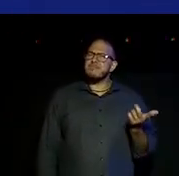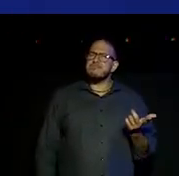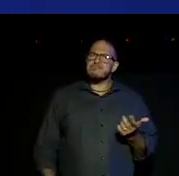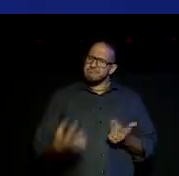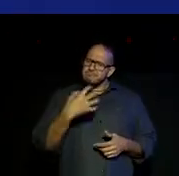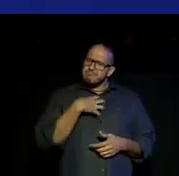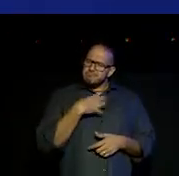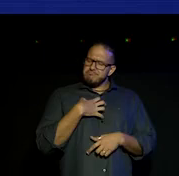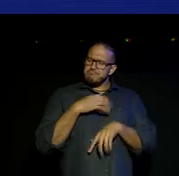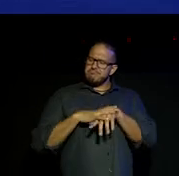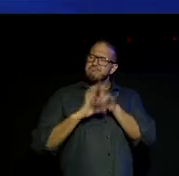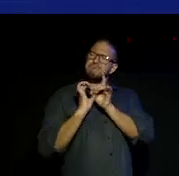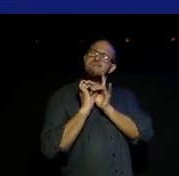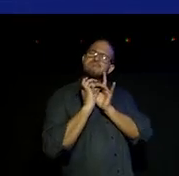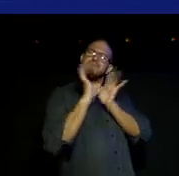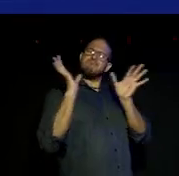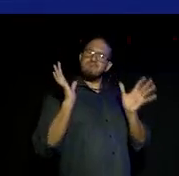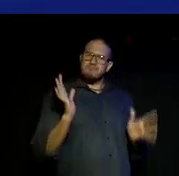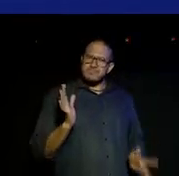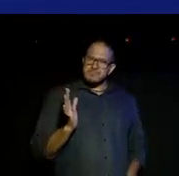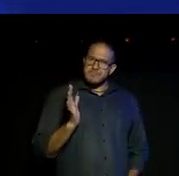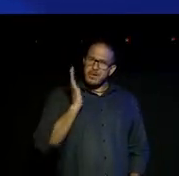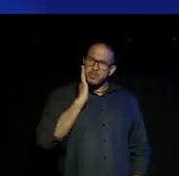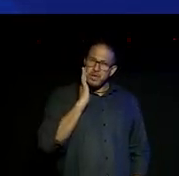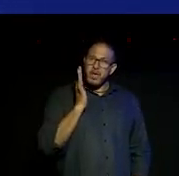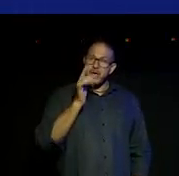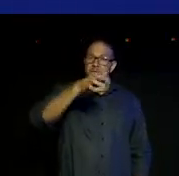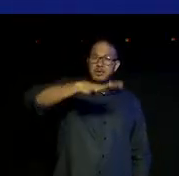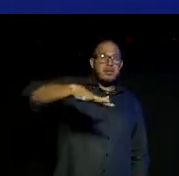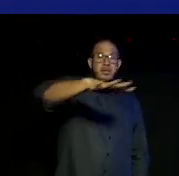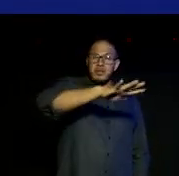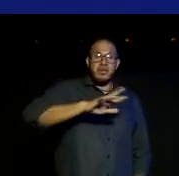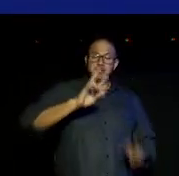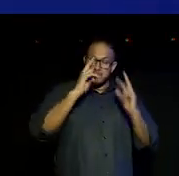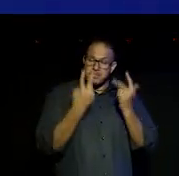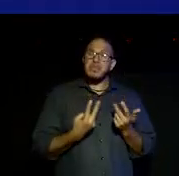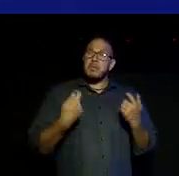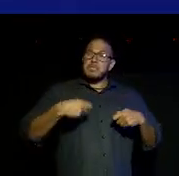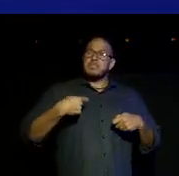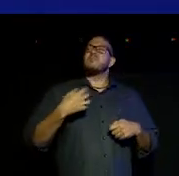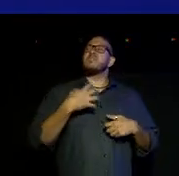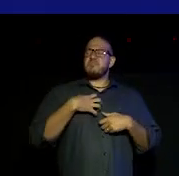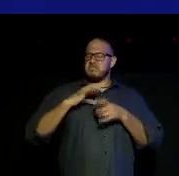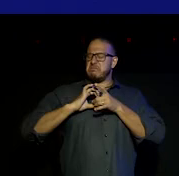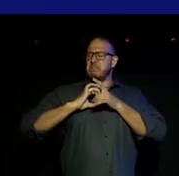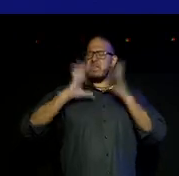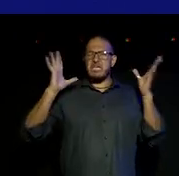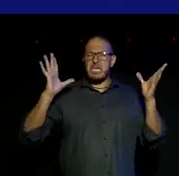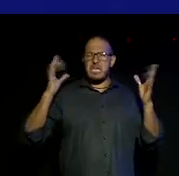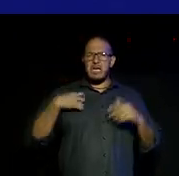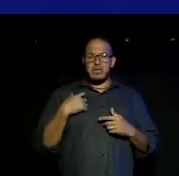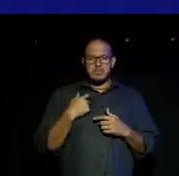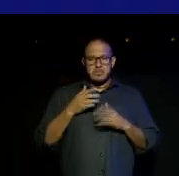seja despojado, esse é o conceito, sabe o que é isso? A humanidade está necessitando se despojar de